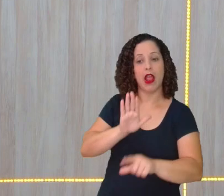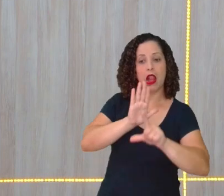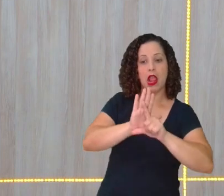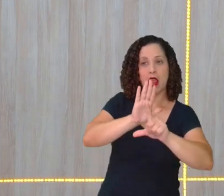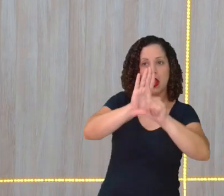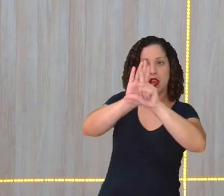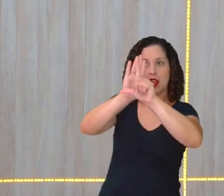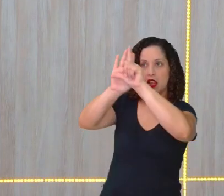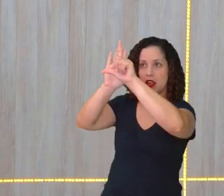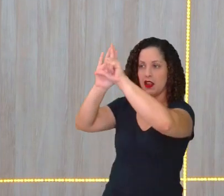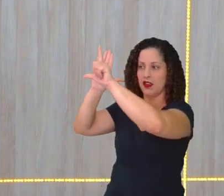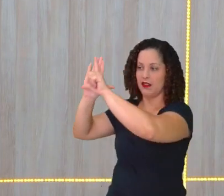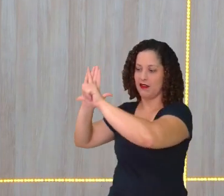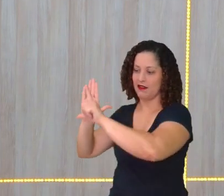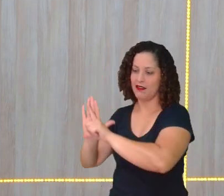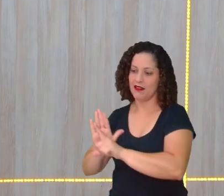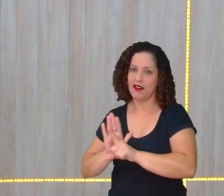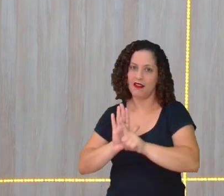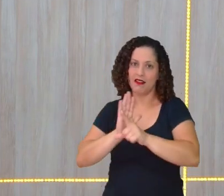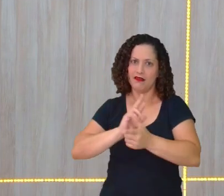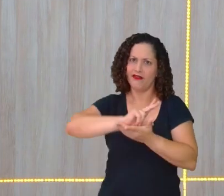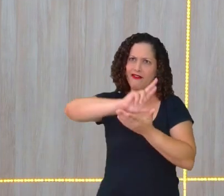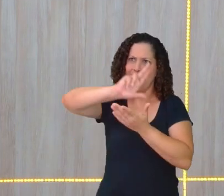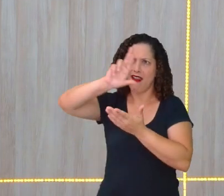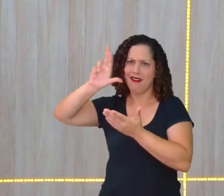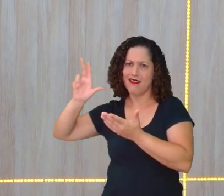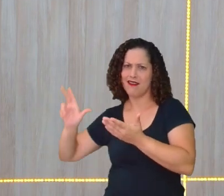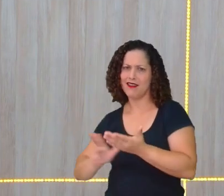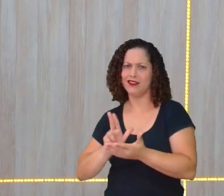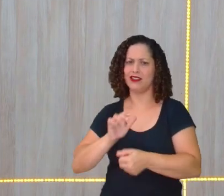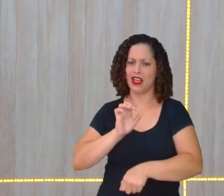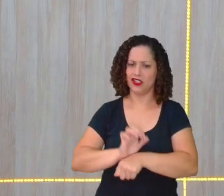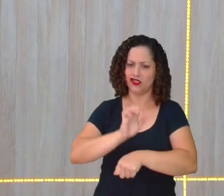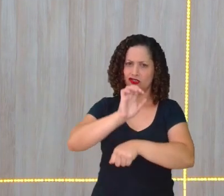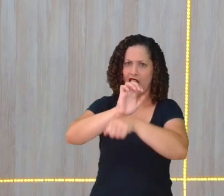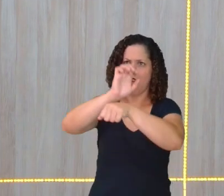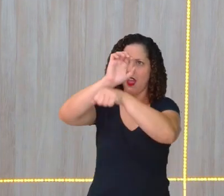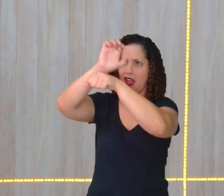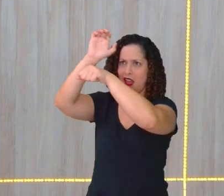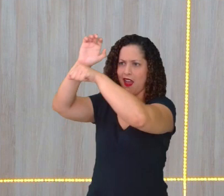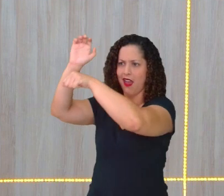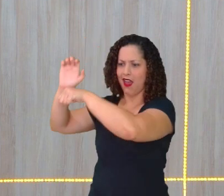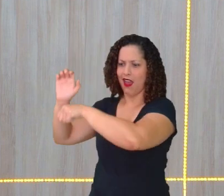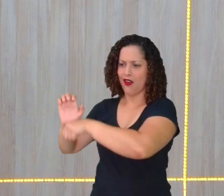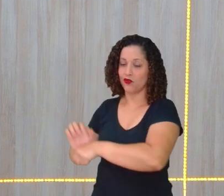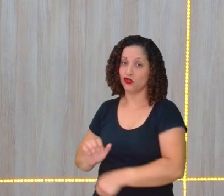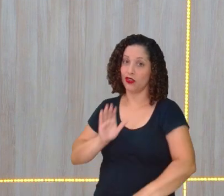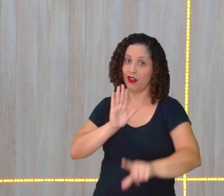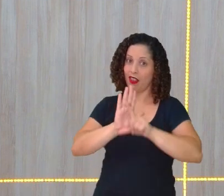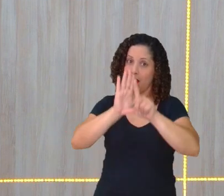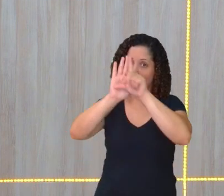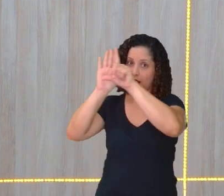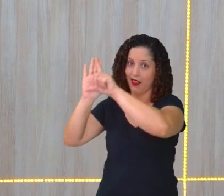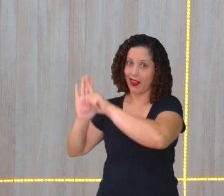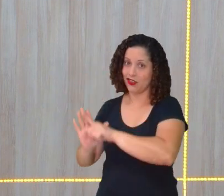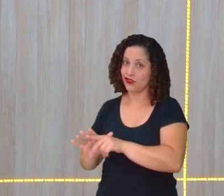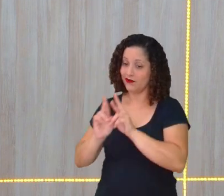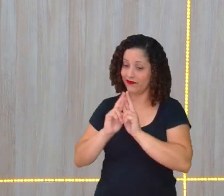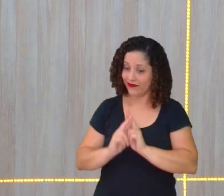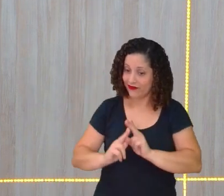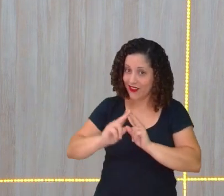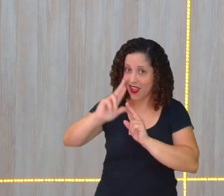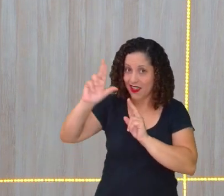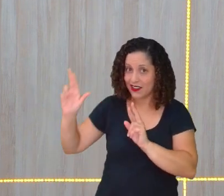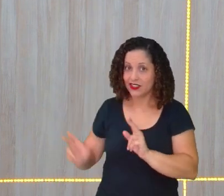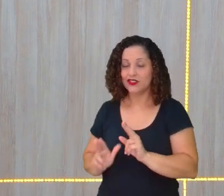que é um país formado por estados. Então, Estados Unidos, ó, o nome está no plural. Então,